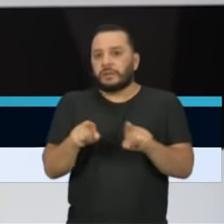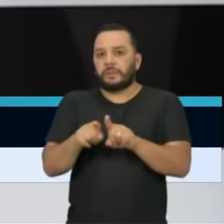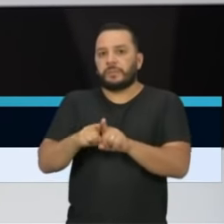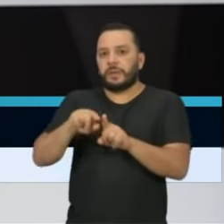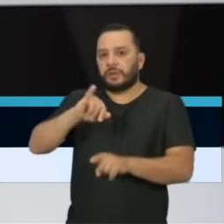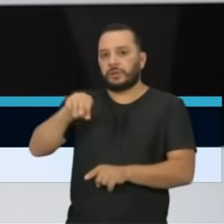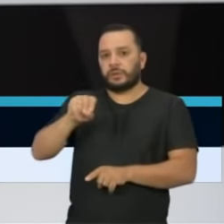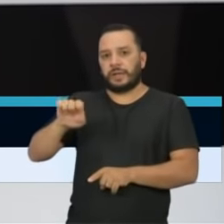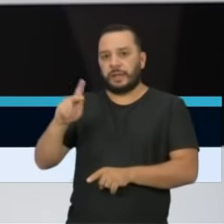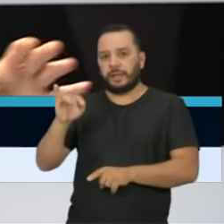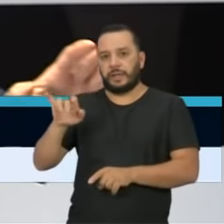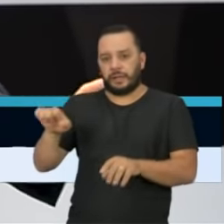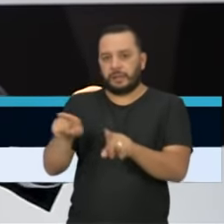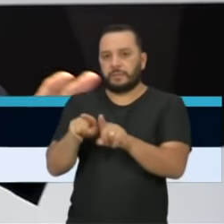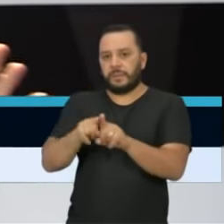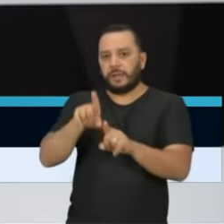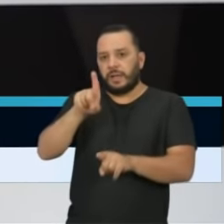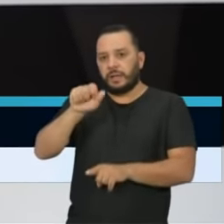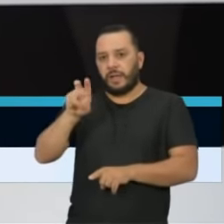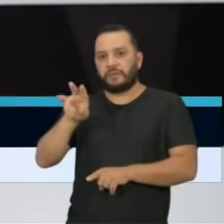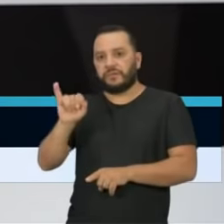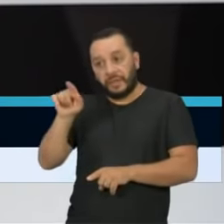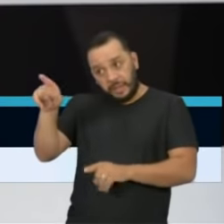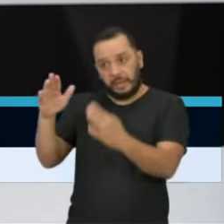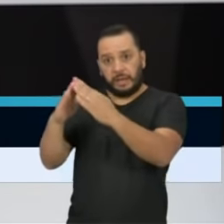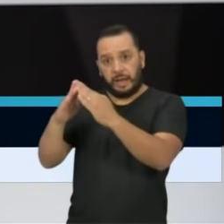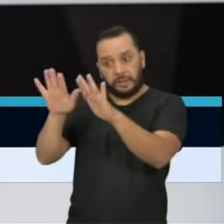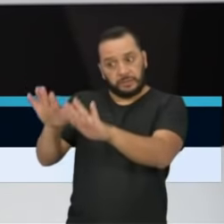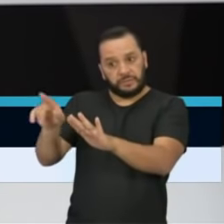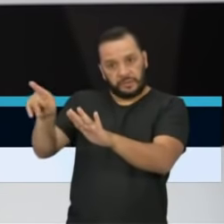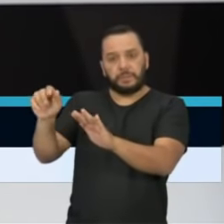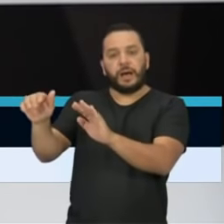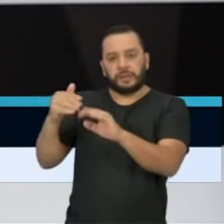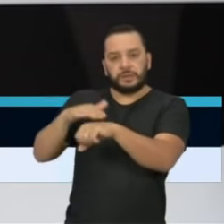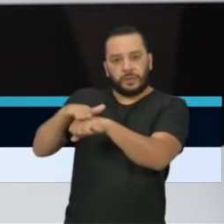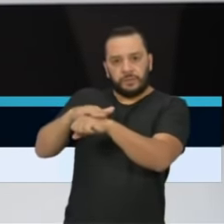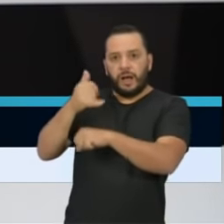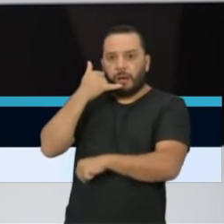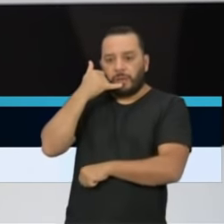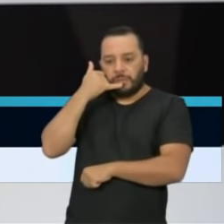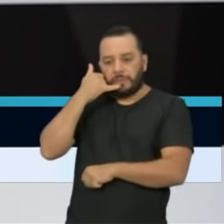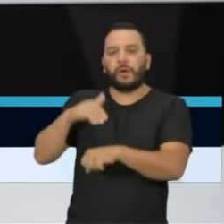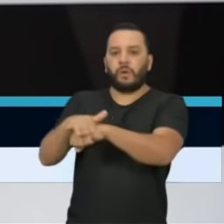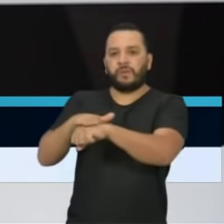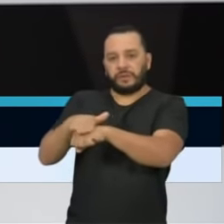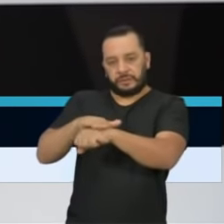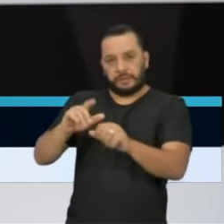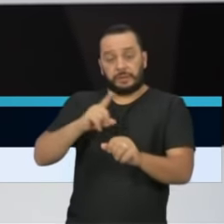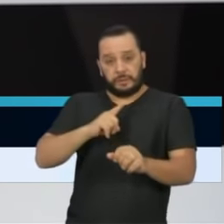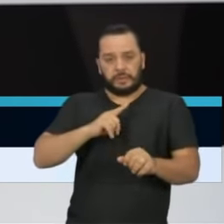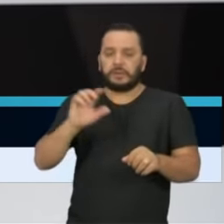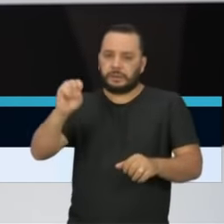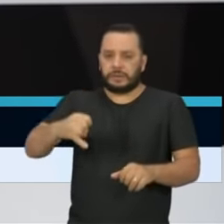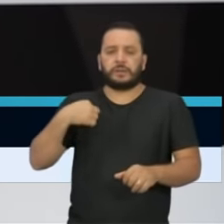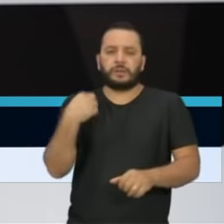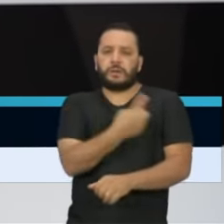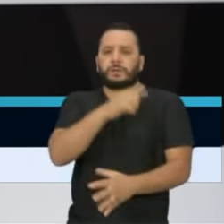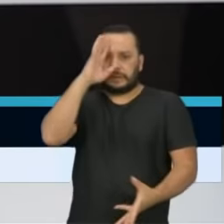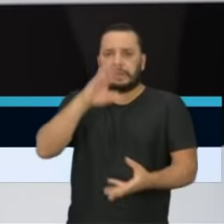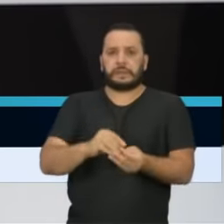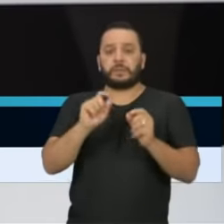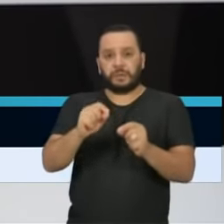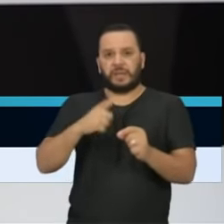e com o doutor Davi Wippe, que mesmo de casa segue, evidentemente, falando e usando o seu celular. Mas entendemos que